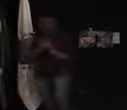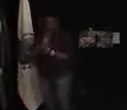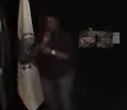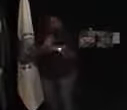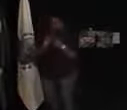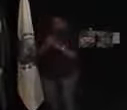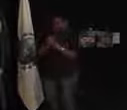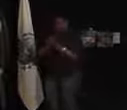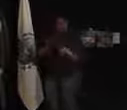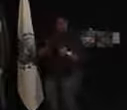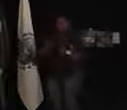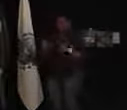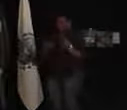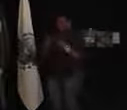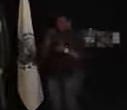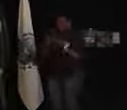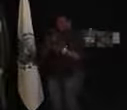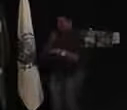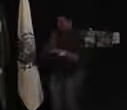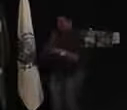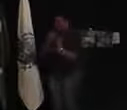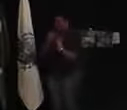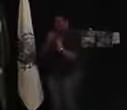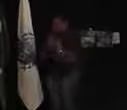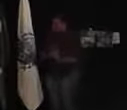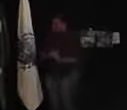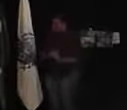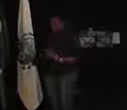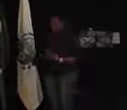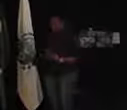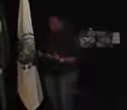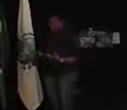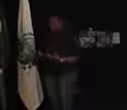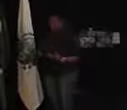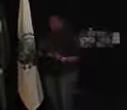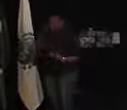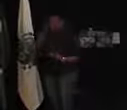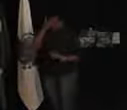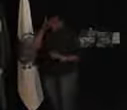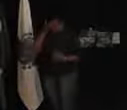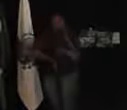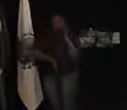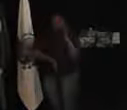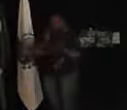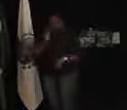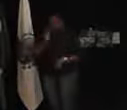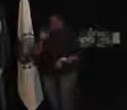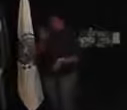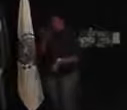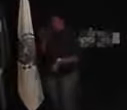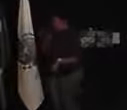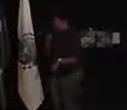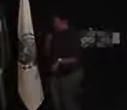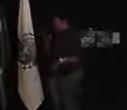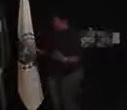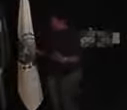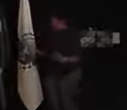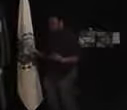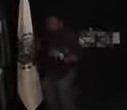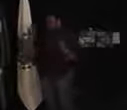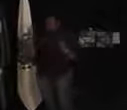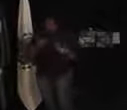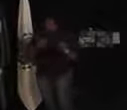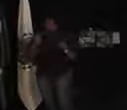tipo assim, falei demais, vou parar. A pessoa quer ir embora, tem horário, a pessoa está falando. E a pessoa tem que